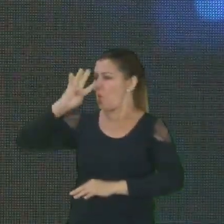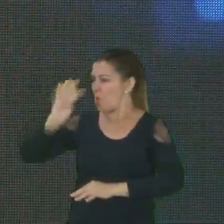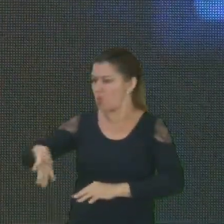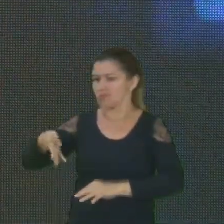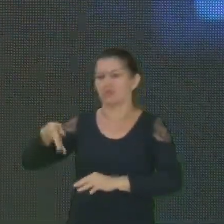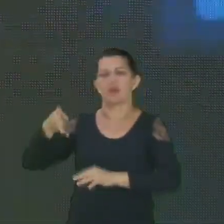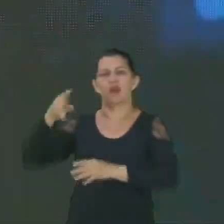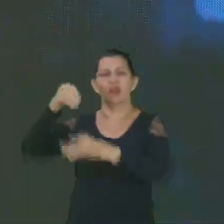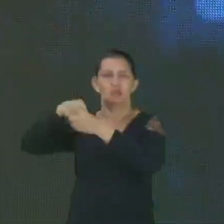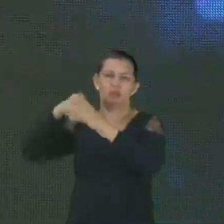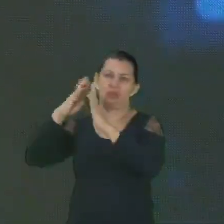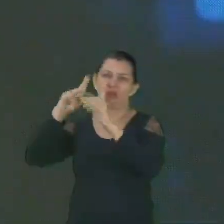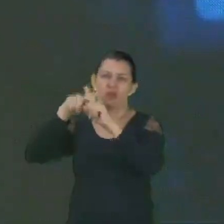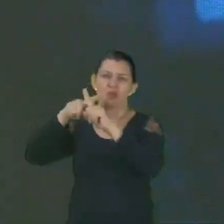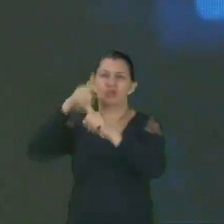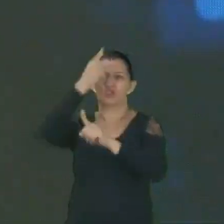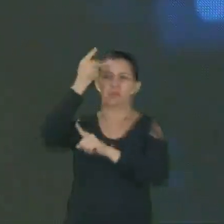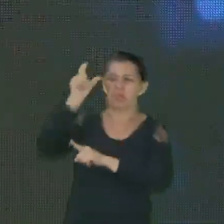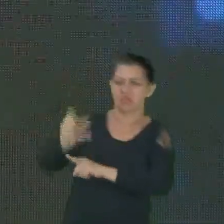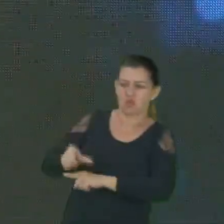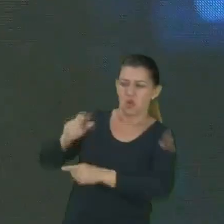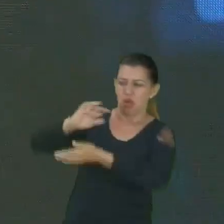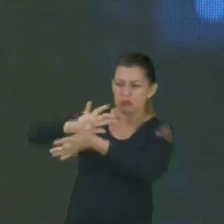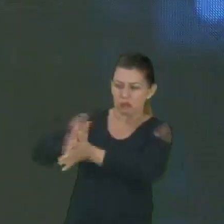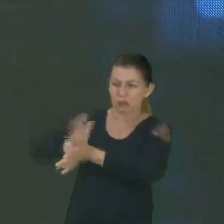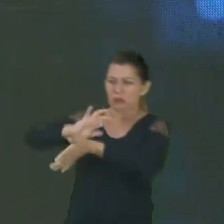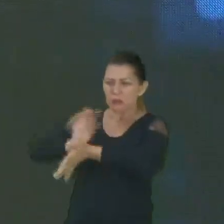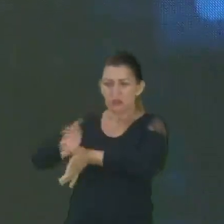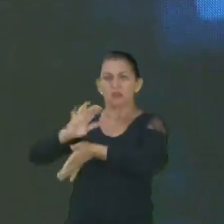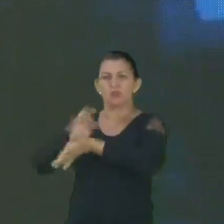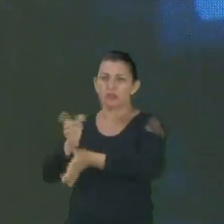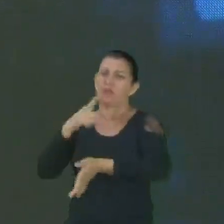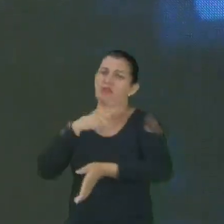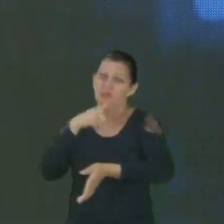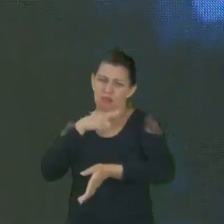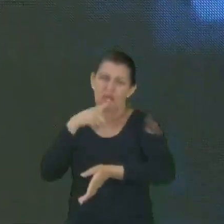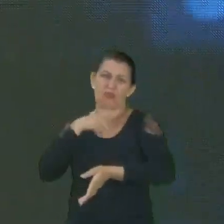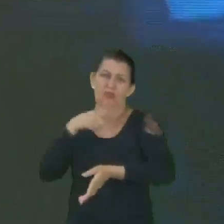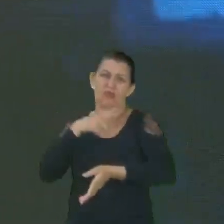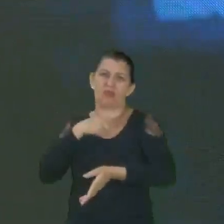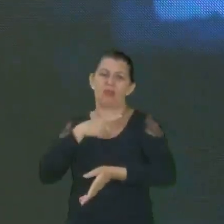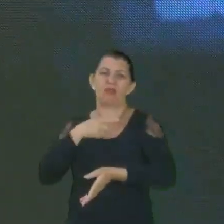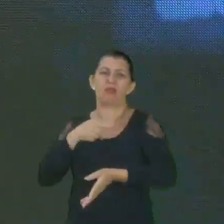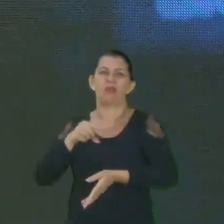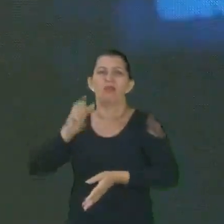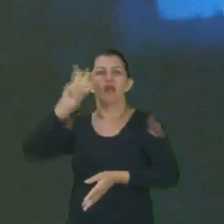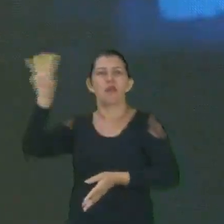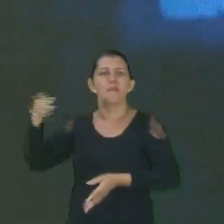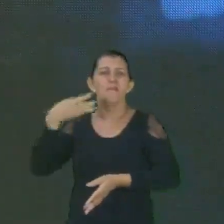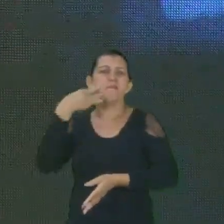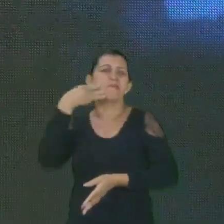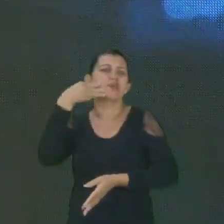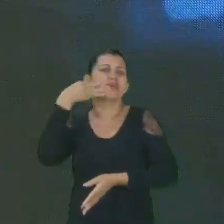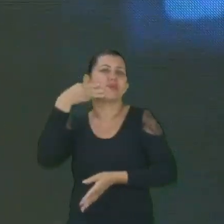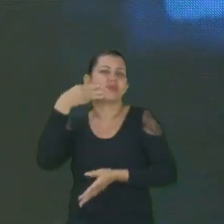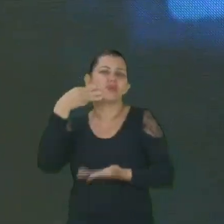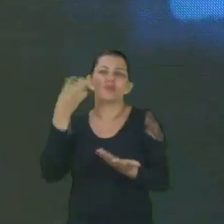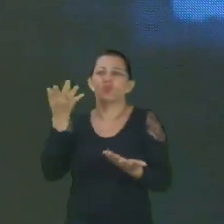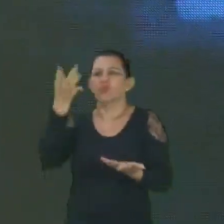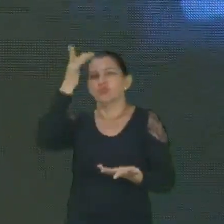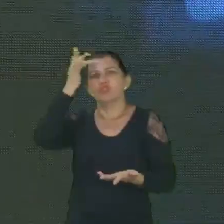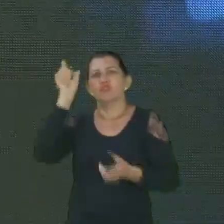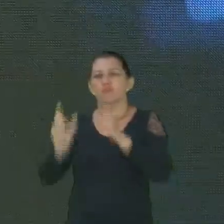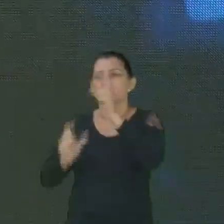pessoas feridas pela igreja. Existem milhões e milhões de pessoas desviadas que estavam um dia na igreja e